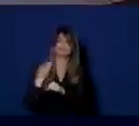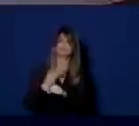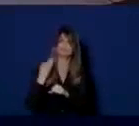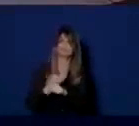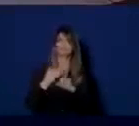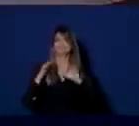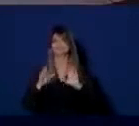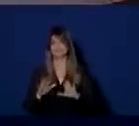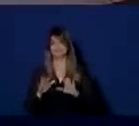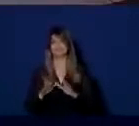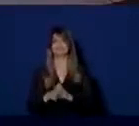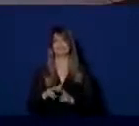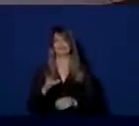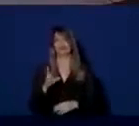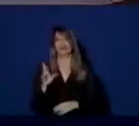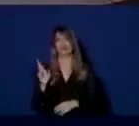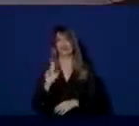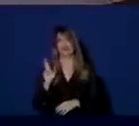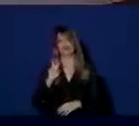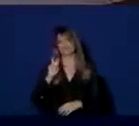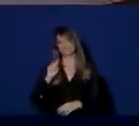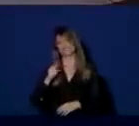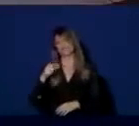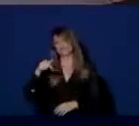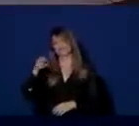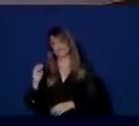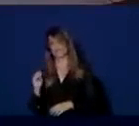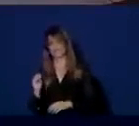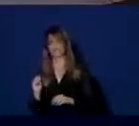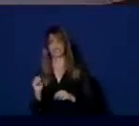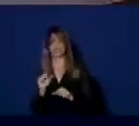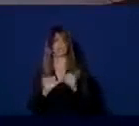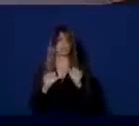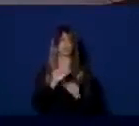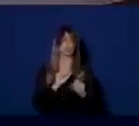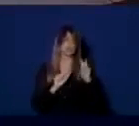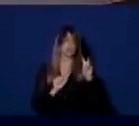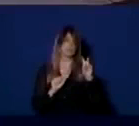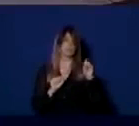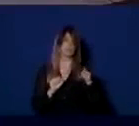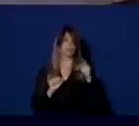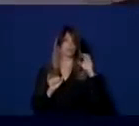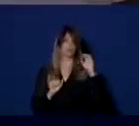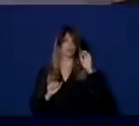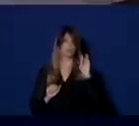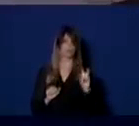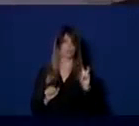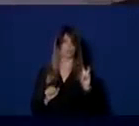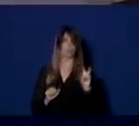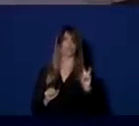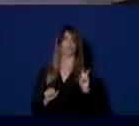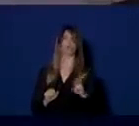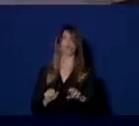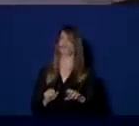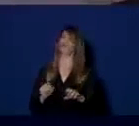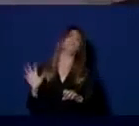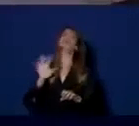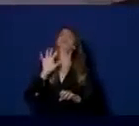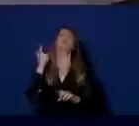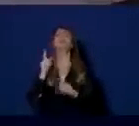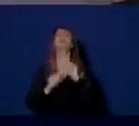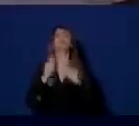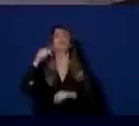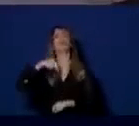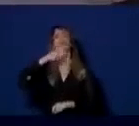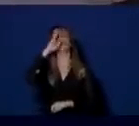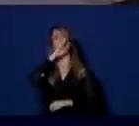e, no entanto, o real saiu de 5,70 para 5,05. O que se passa aqui no